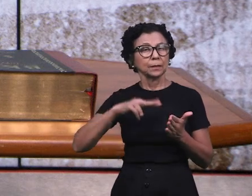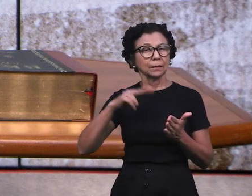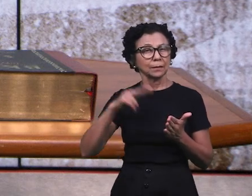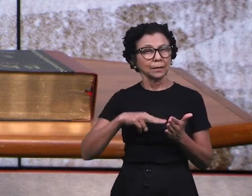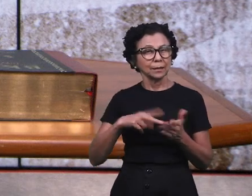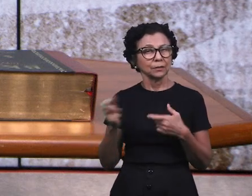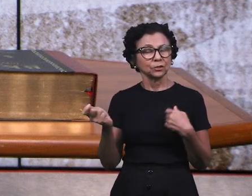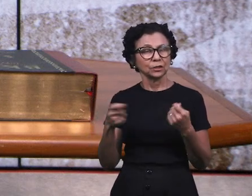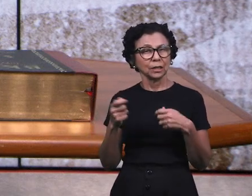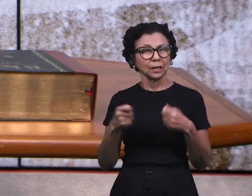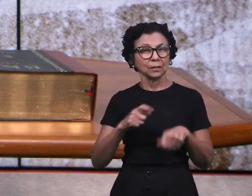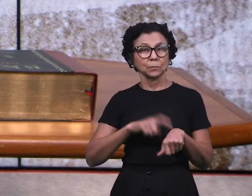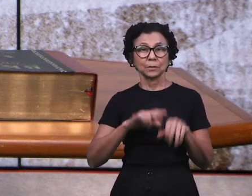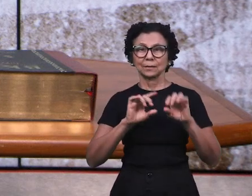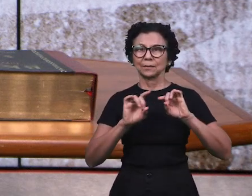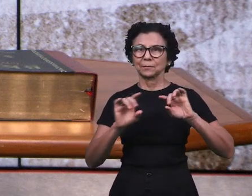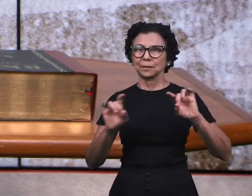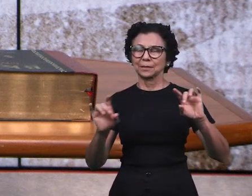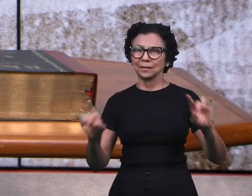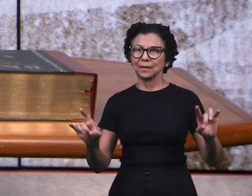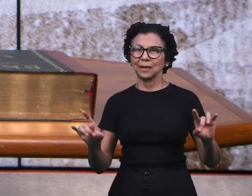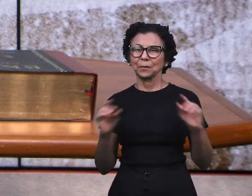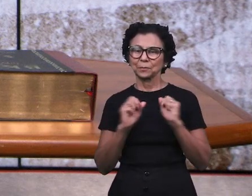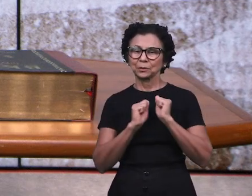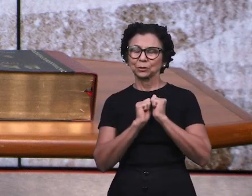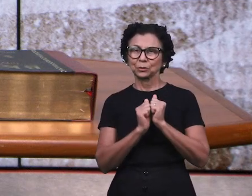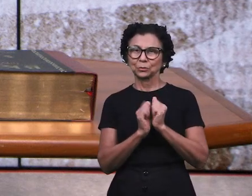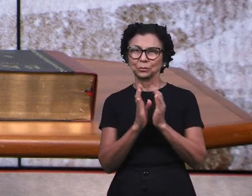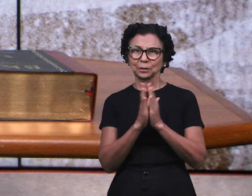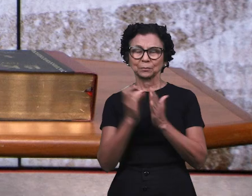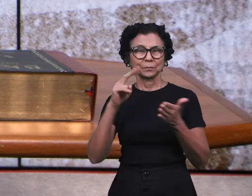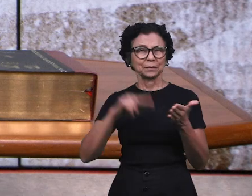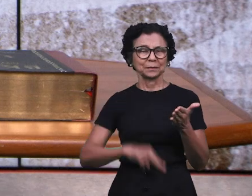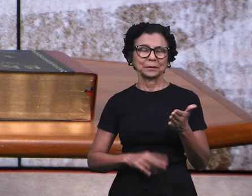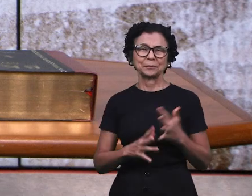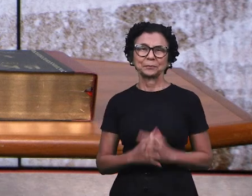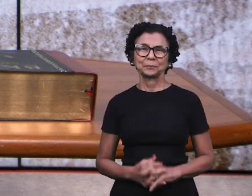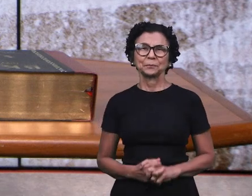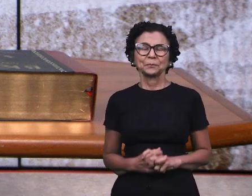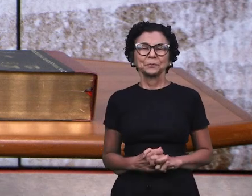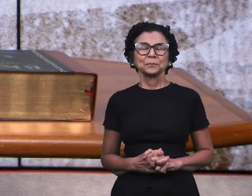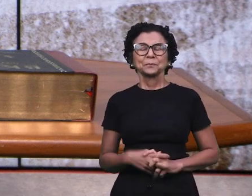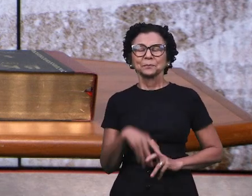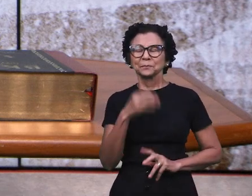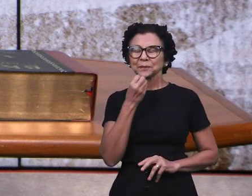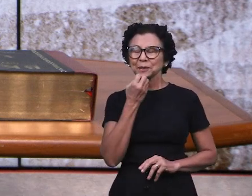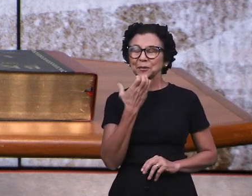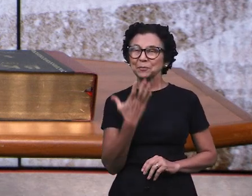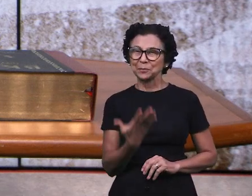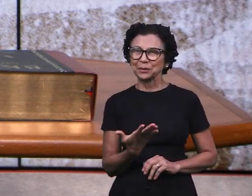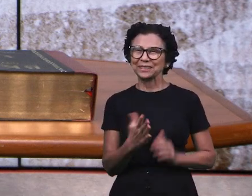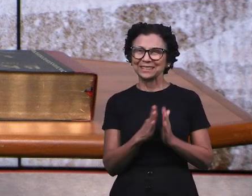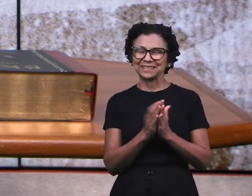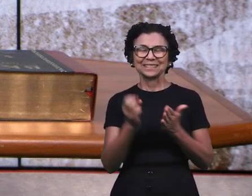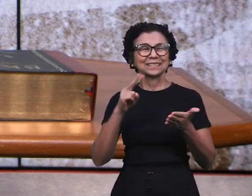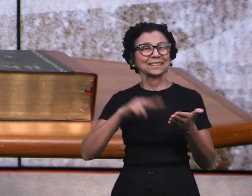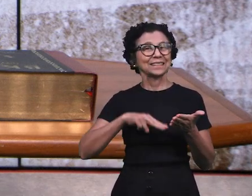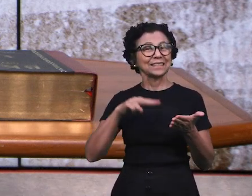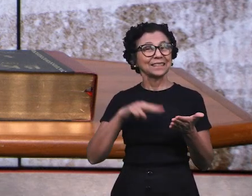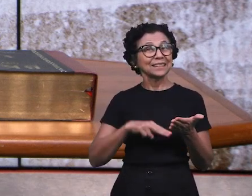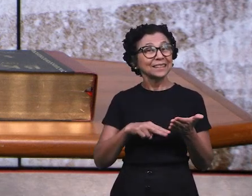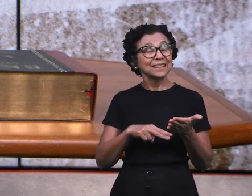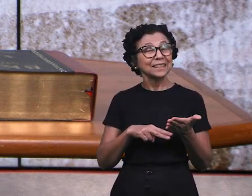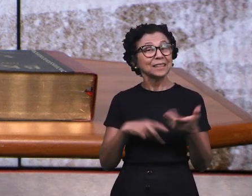do nosso dia que nós reservamos para juntos lermos a palavra do Senhor. Como é bom lermos a palavra do Senhor,